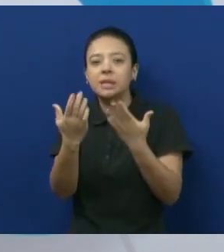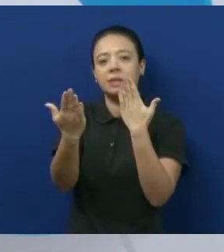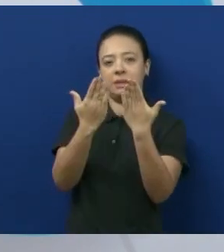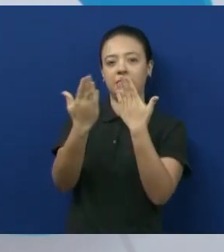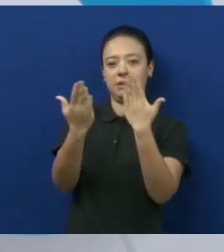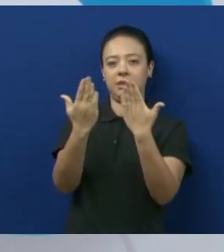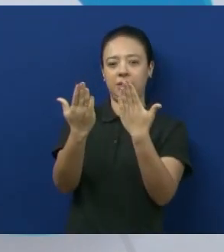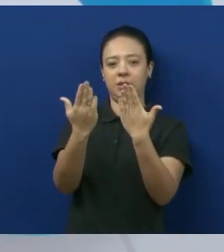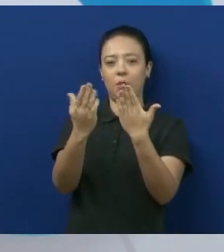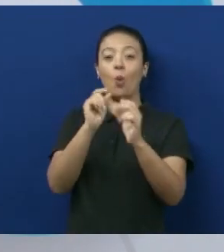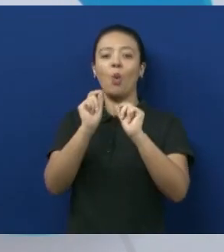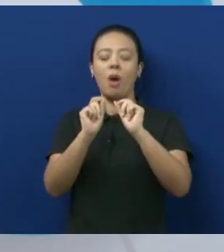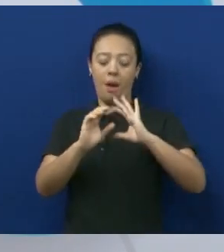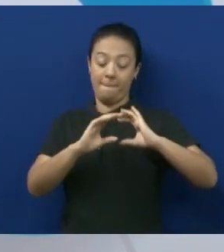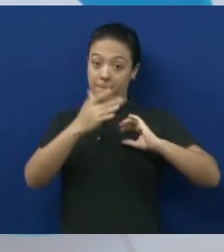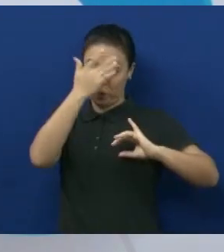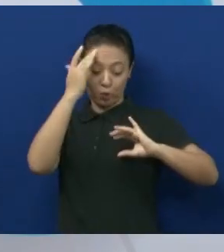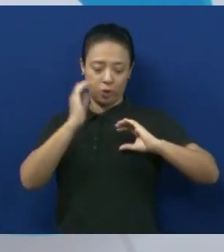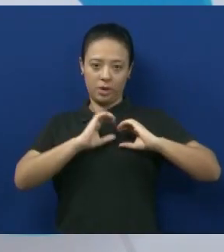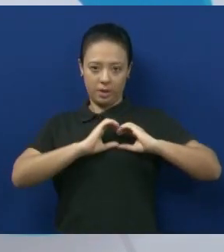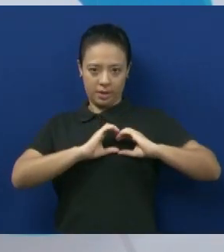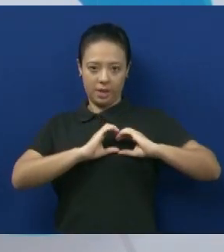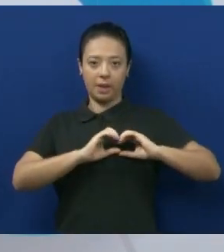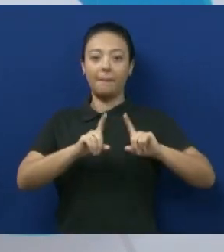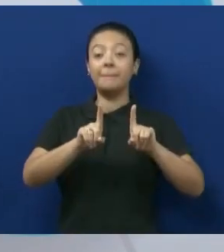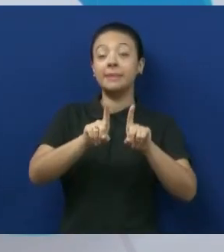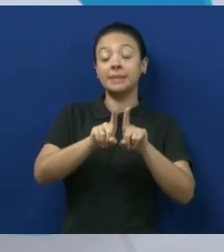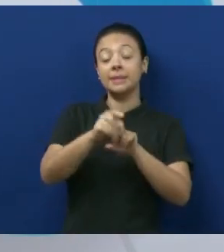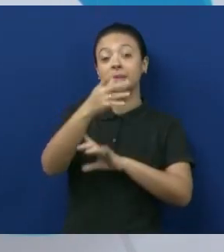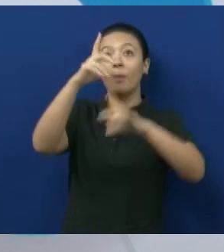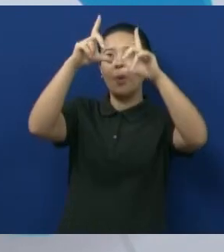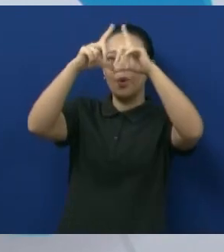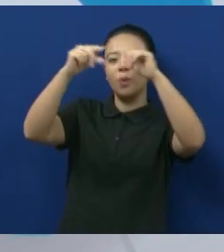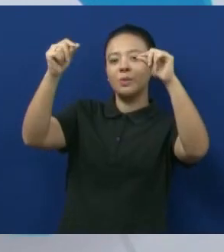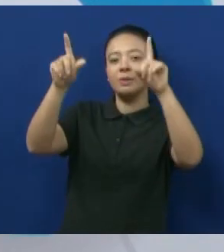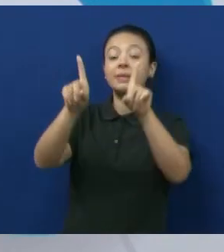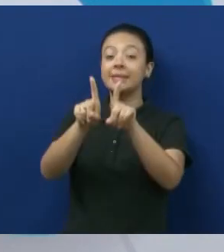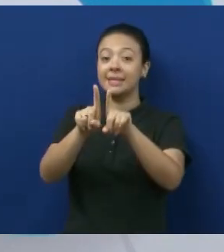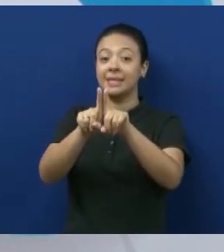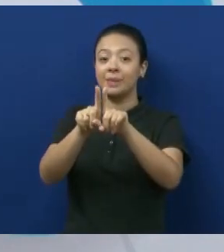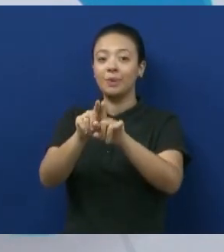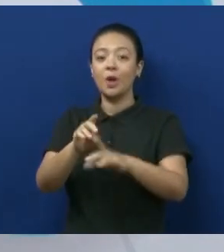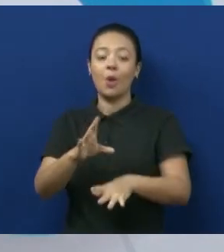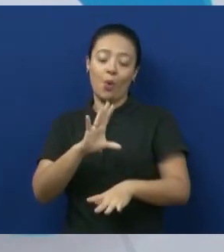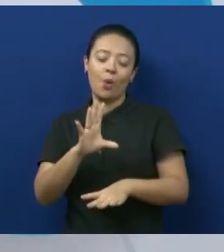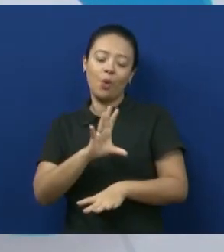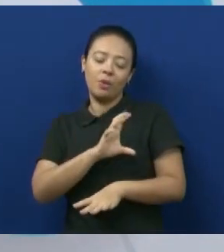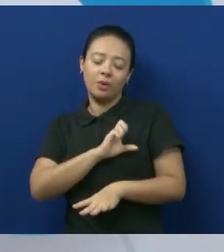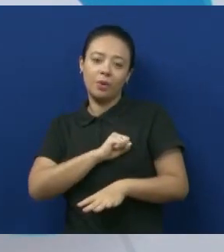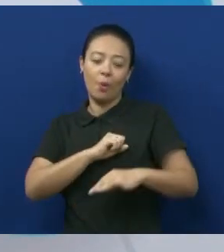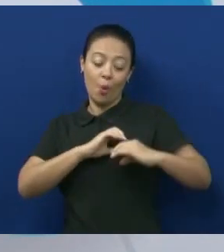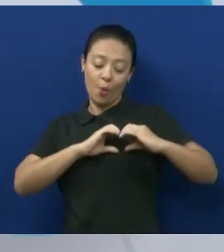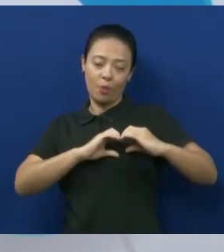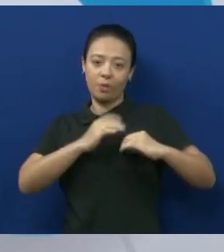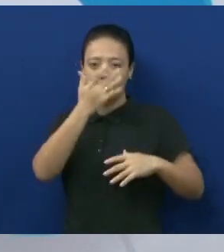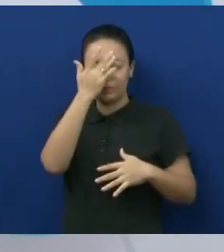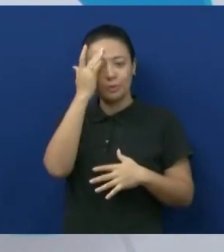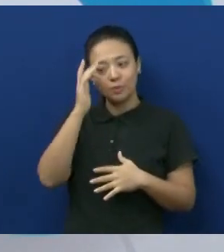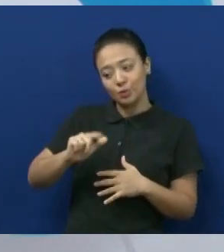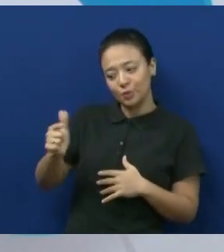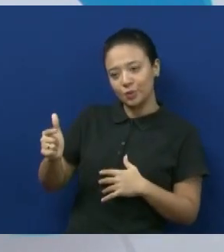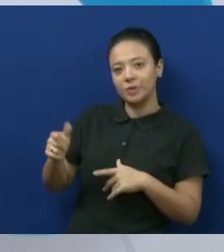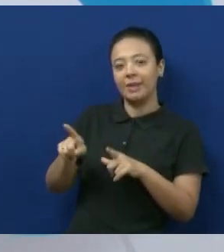paralelo entre o coração de quem ama e a lua minguando, e ao seu coração também nos braços do seu amado ou da sua